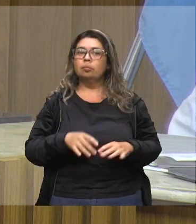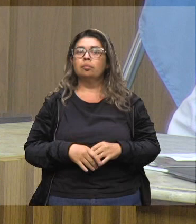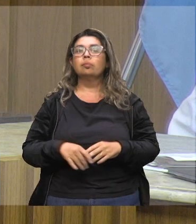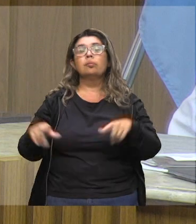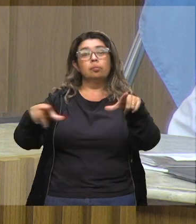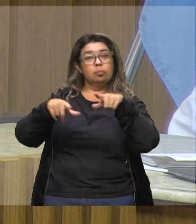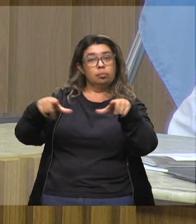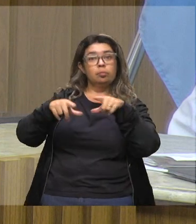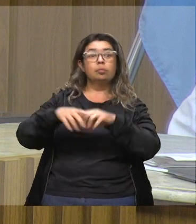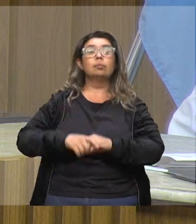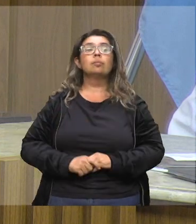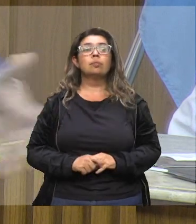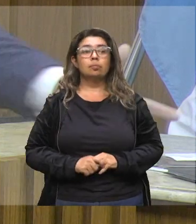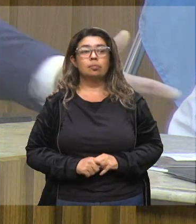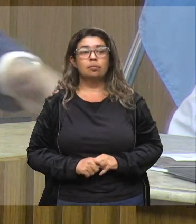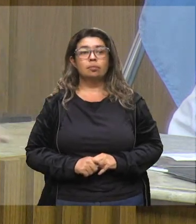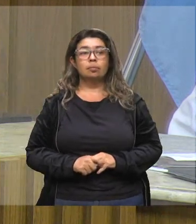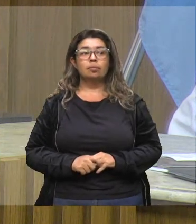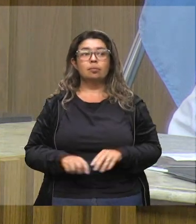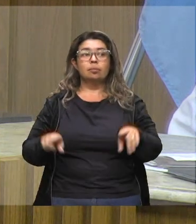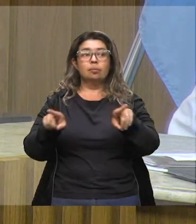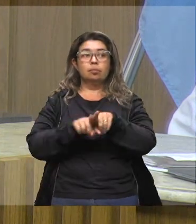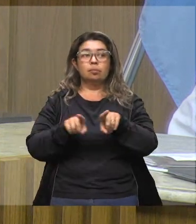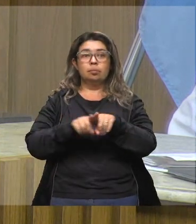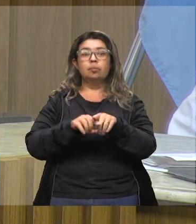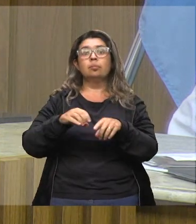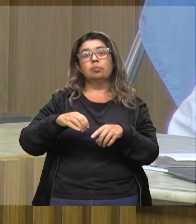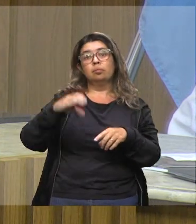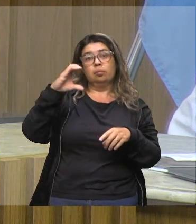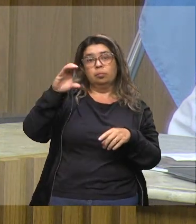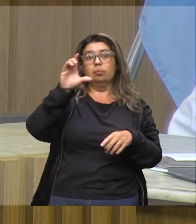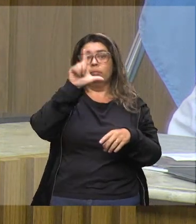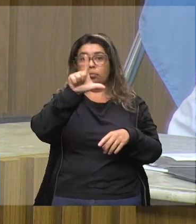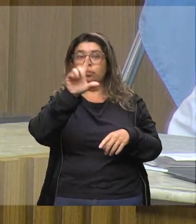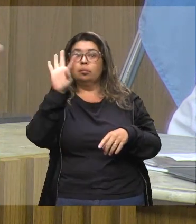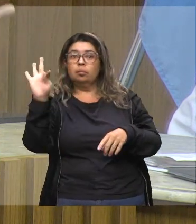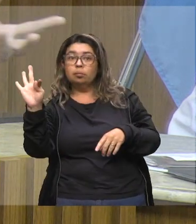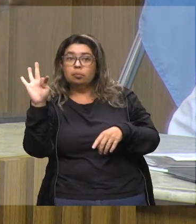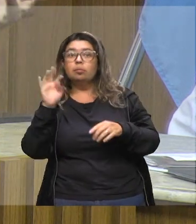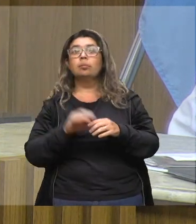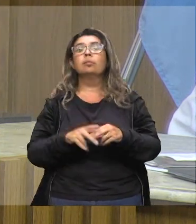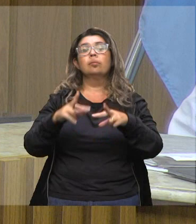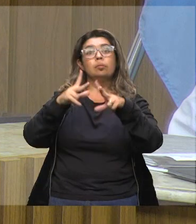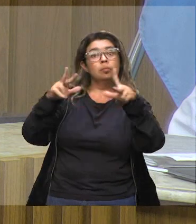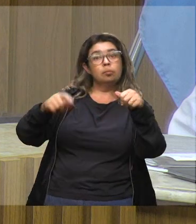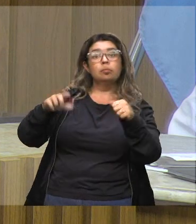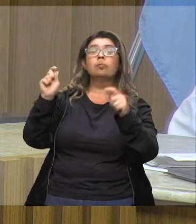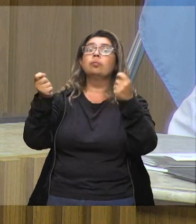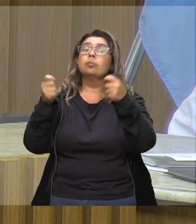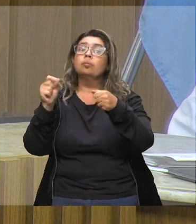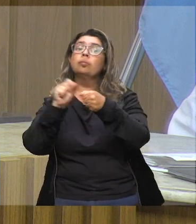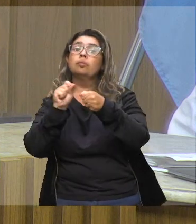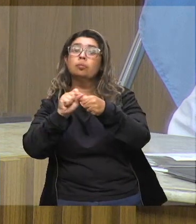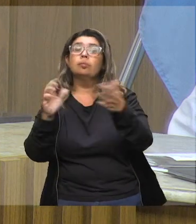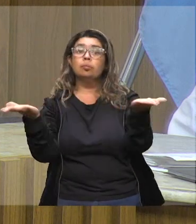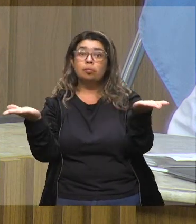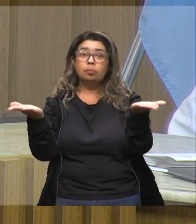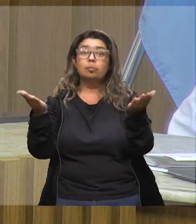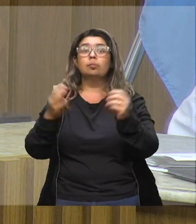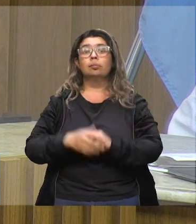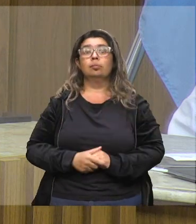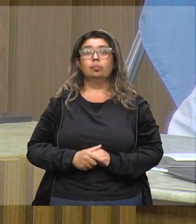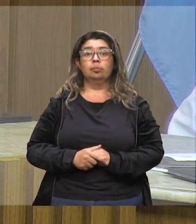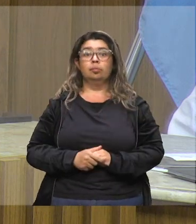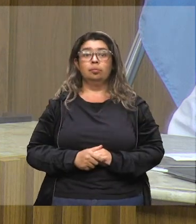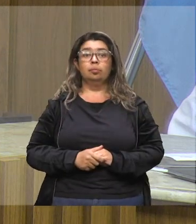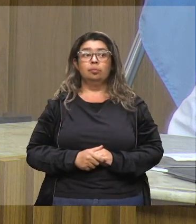servidores, não é? Na modalidade CLT, vamos dar uma... Alguma coisa tem que acontecer, colegas vereadores. Alguma coisa precisa